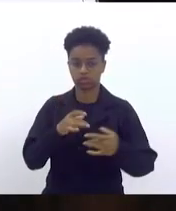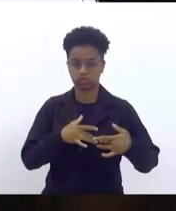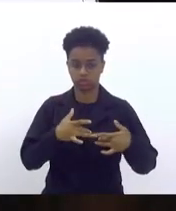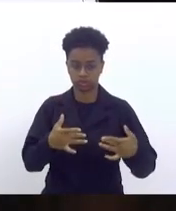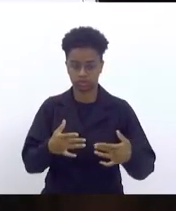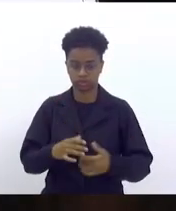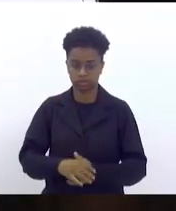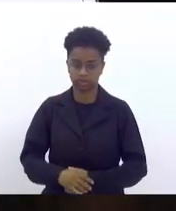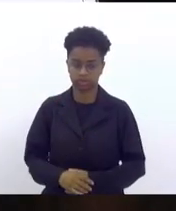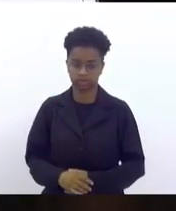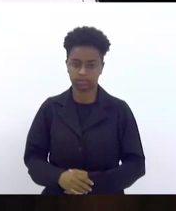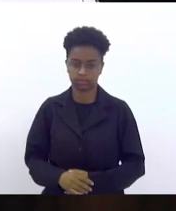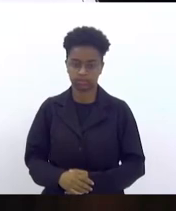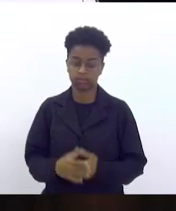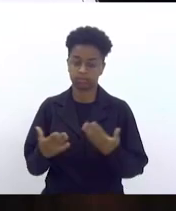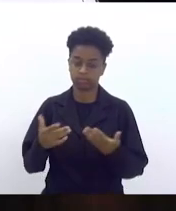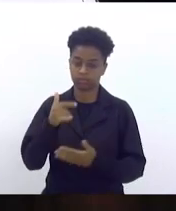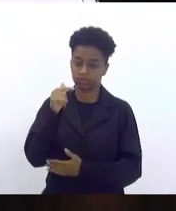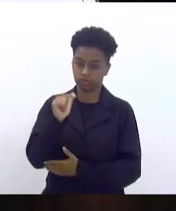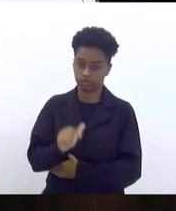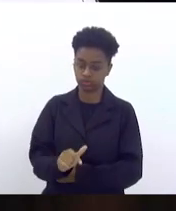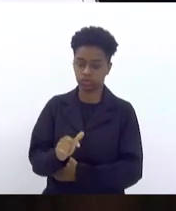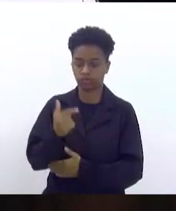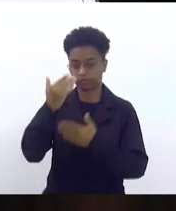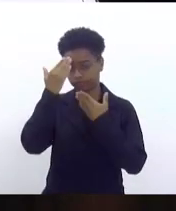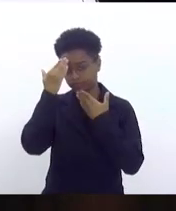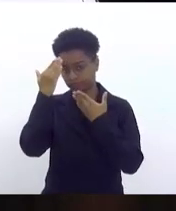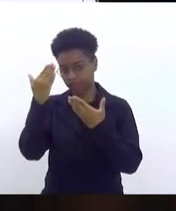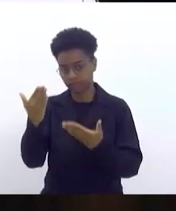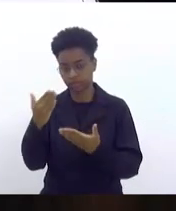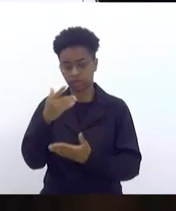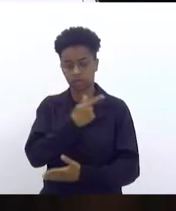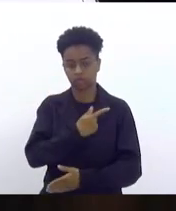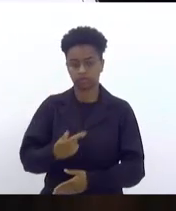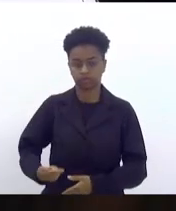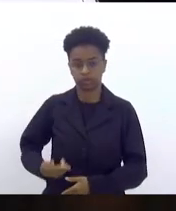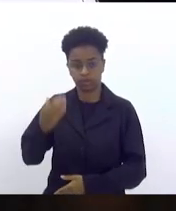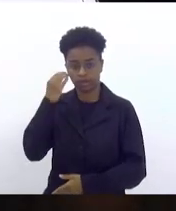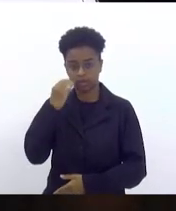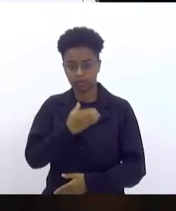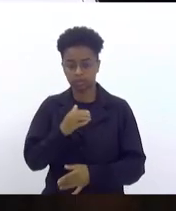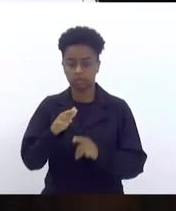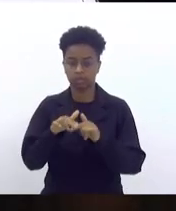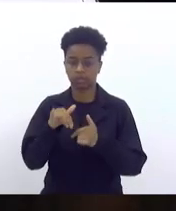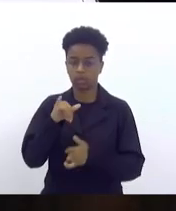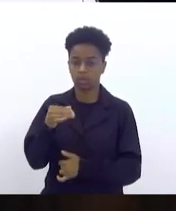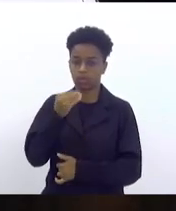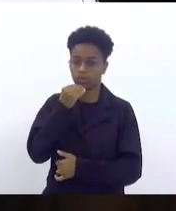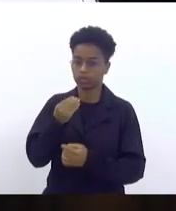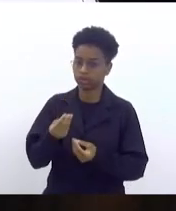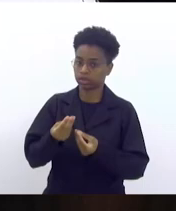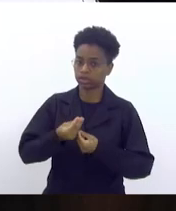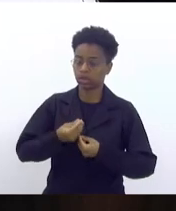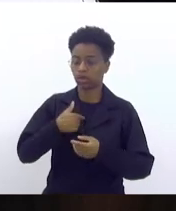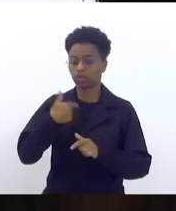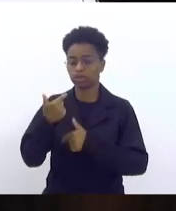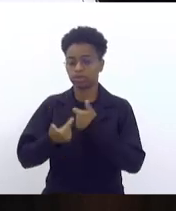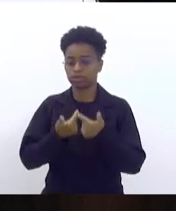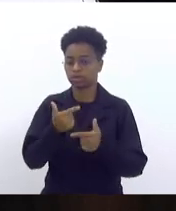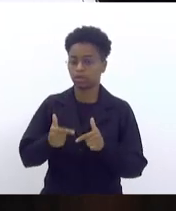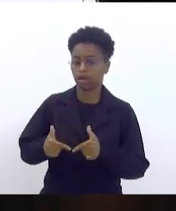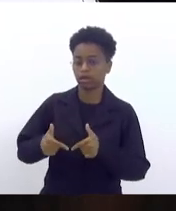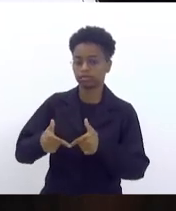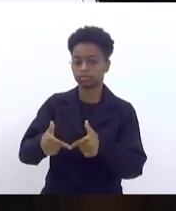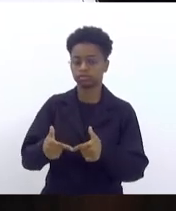E mais uma vez agradecer ao Governador Cláudio Castro pela oportunidade que tem me dado de estar à frente desse trabalho é